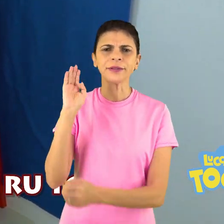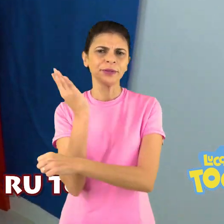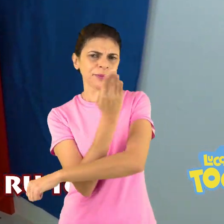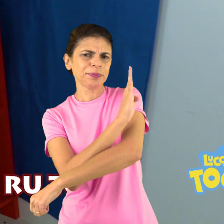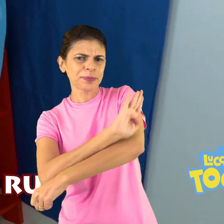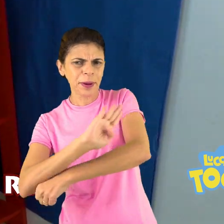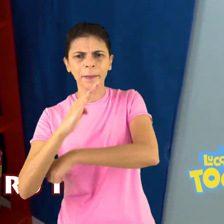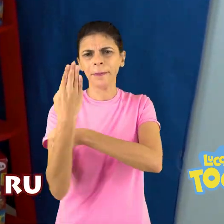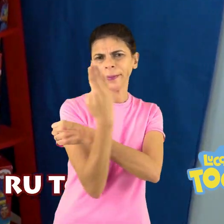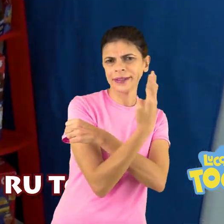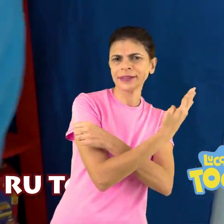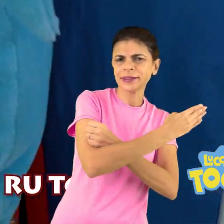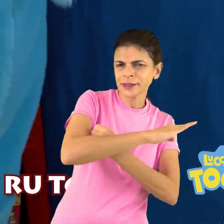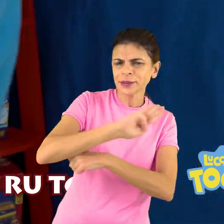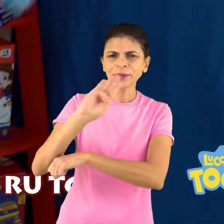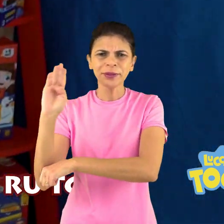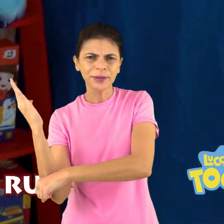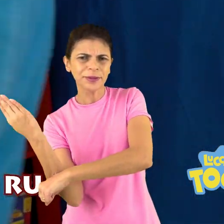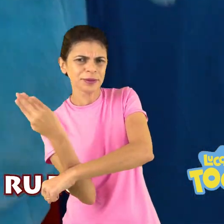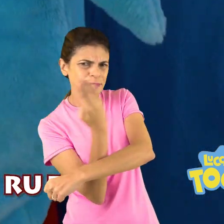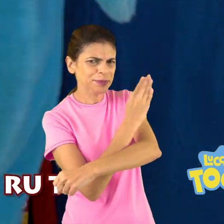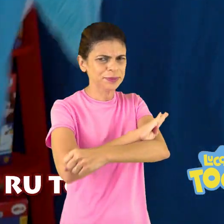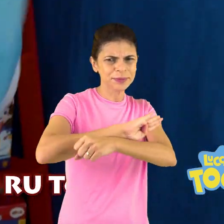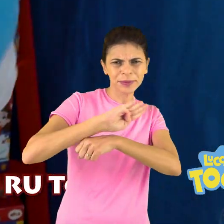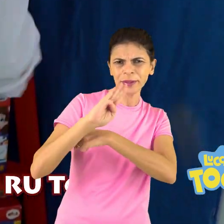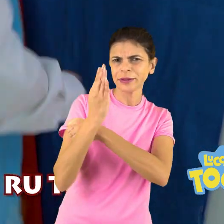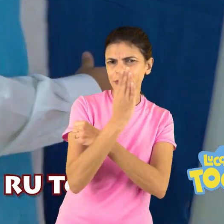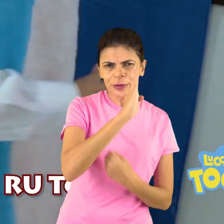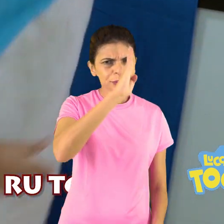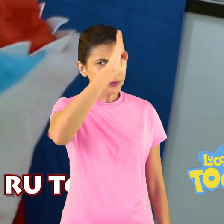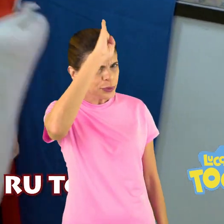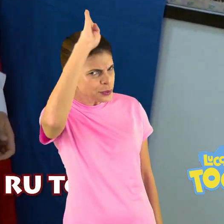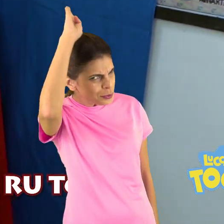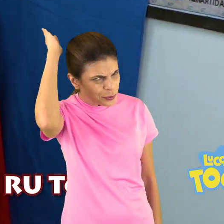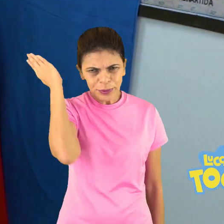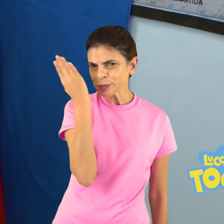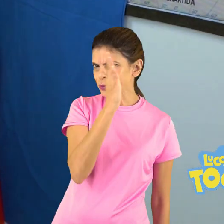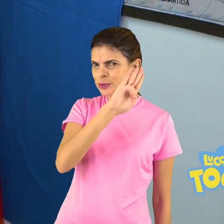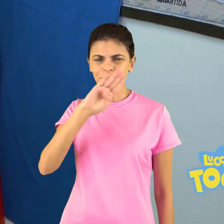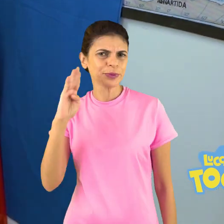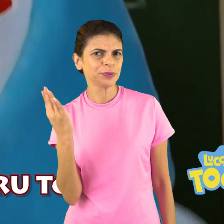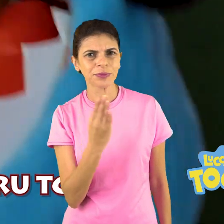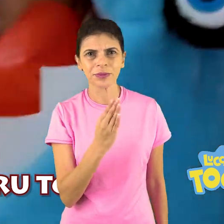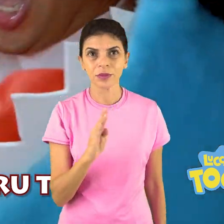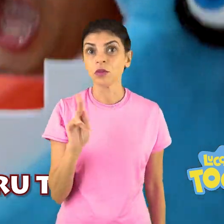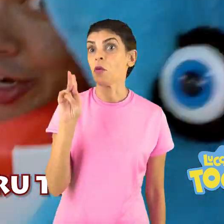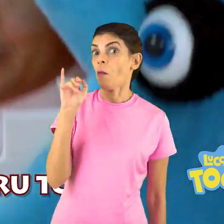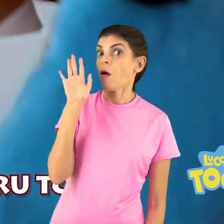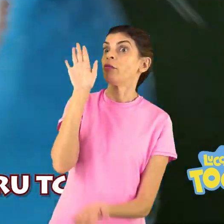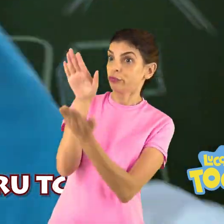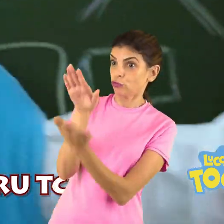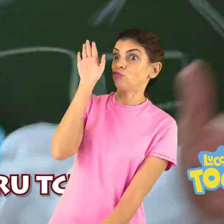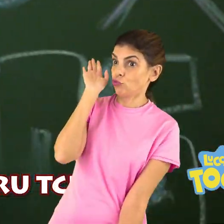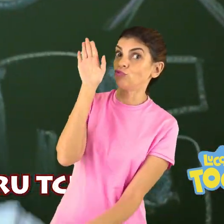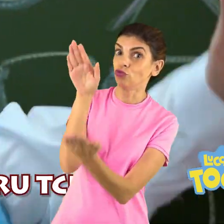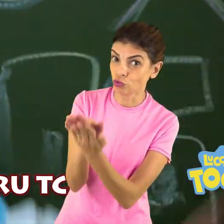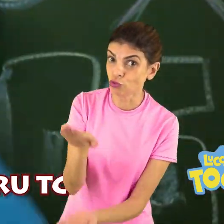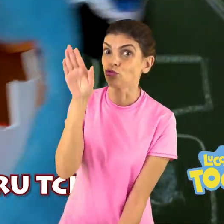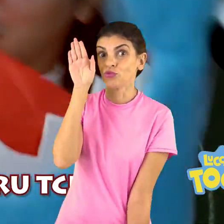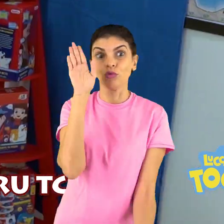shark, tu-tu-ru-tu. Mami shark, tu-tu-ru-tu. Mami shark, tu-tu-ru-tu-tu-tu-tu. Daddy